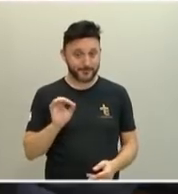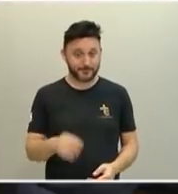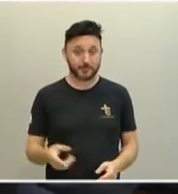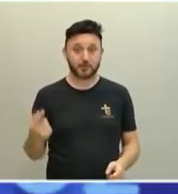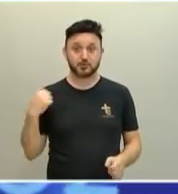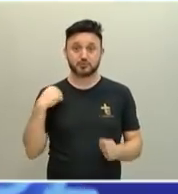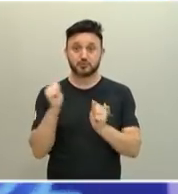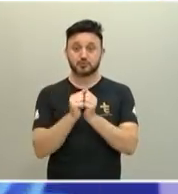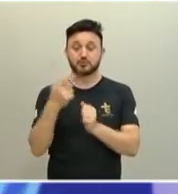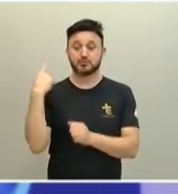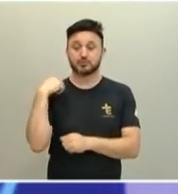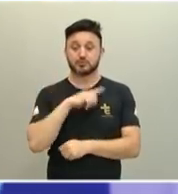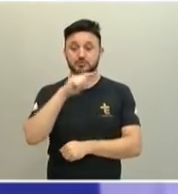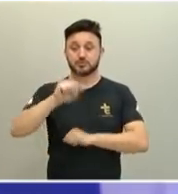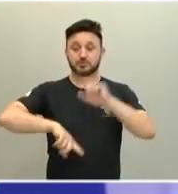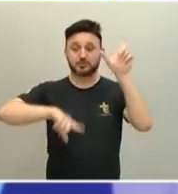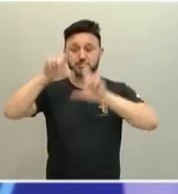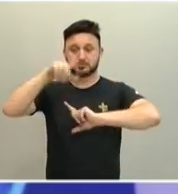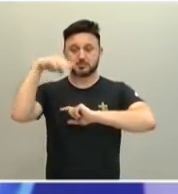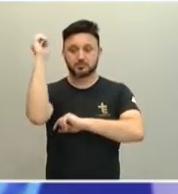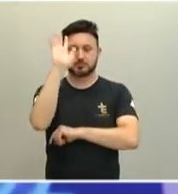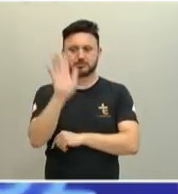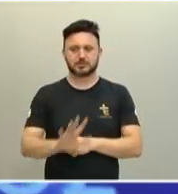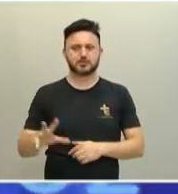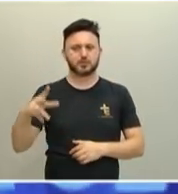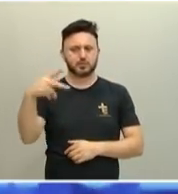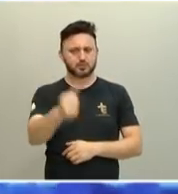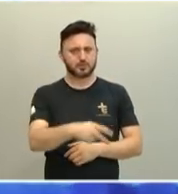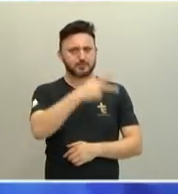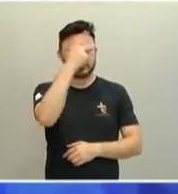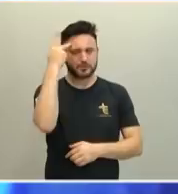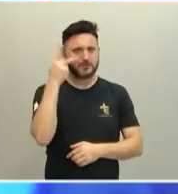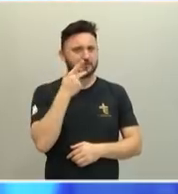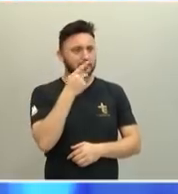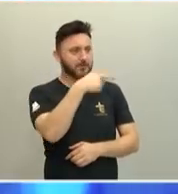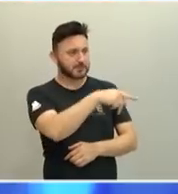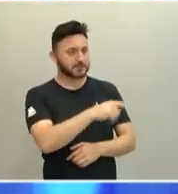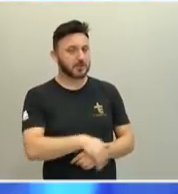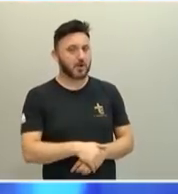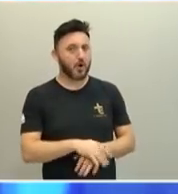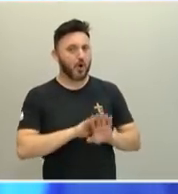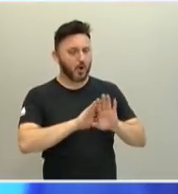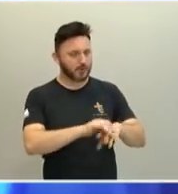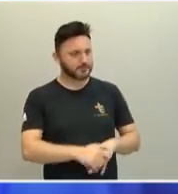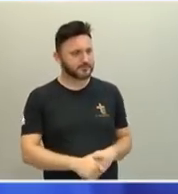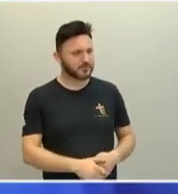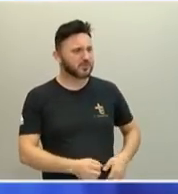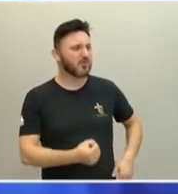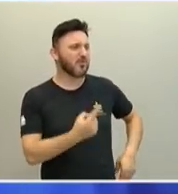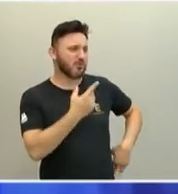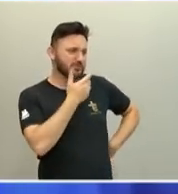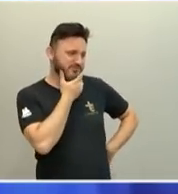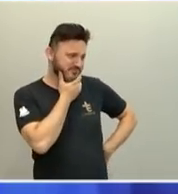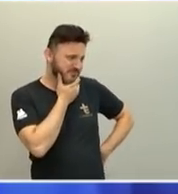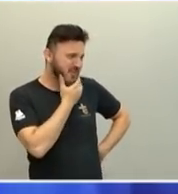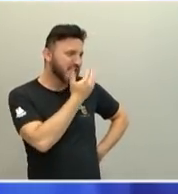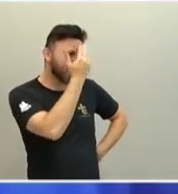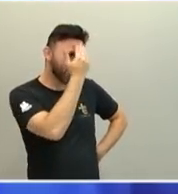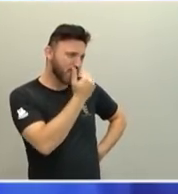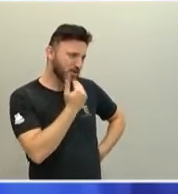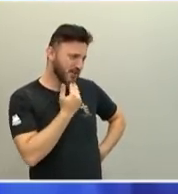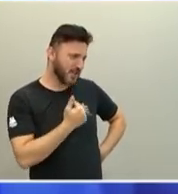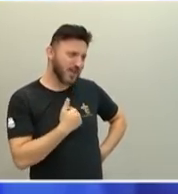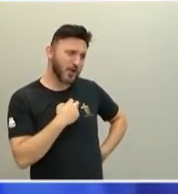quem está nos assistindo, o Brasil inteiro, a hora que alguém falar para você assim: Oh, não estou conseguindo casar.